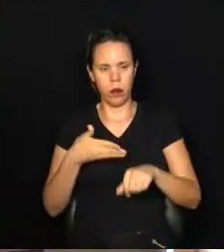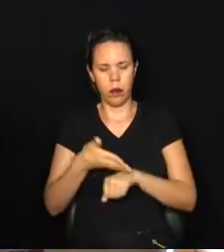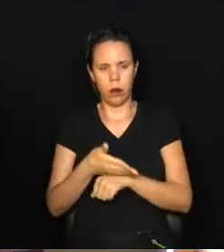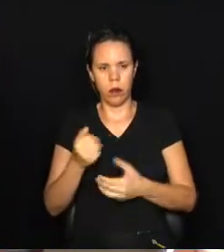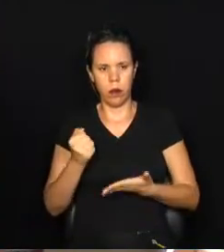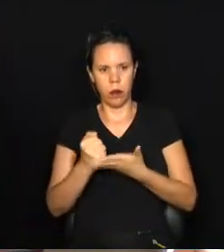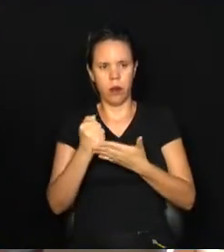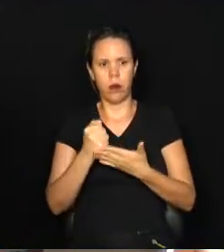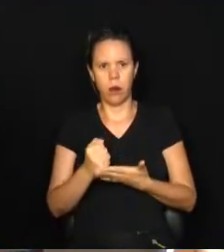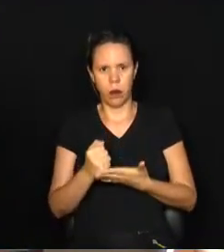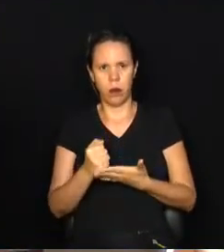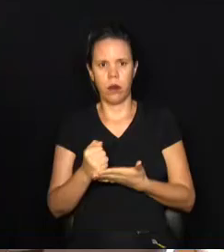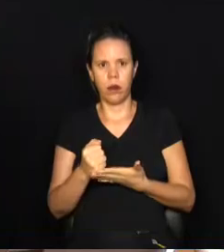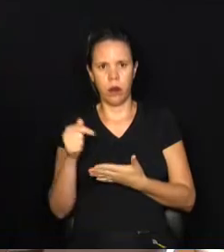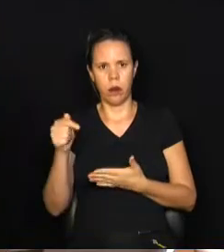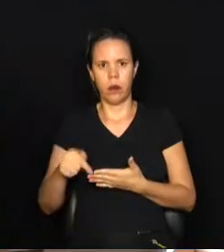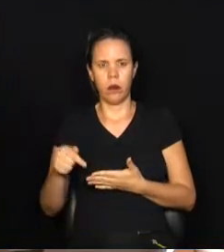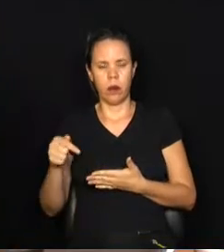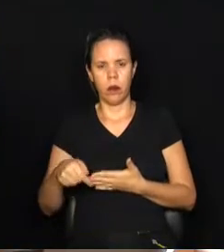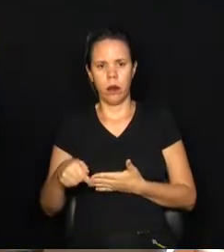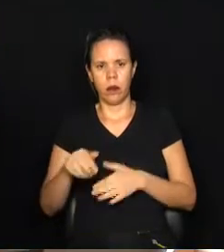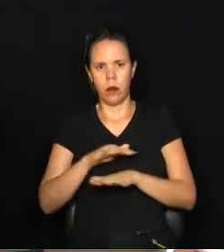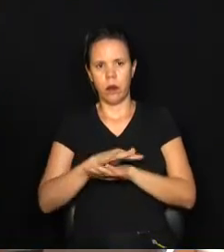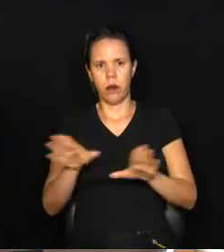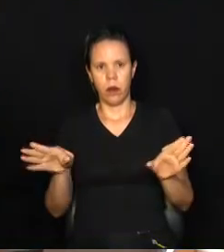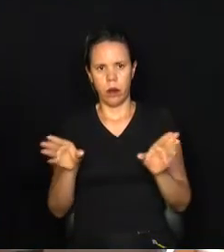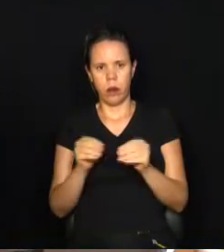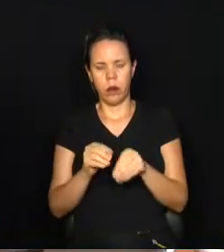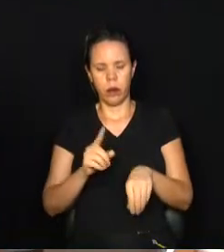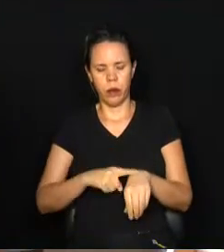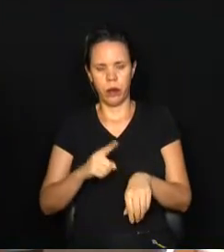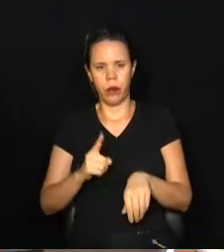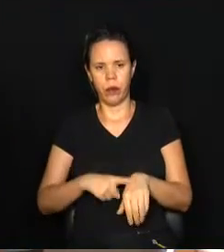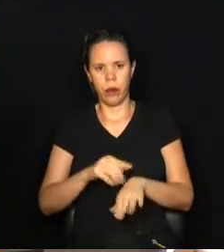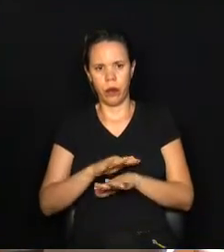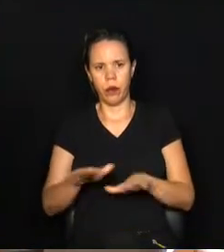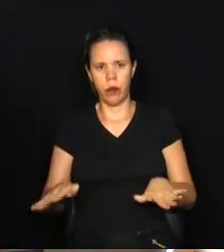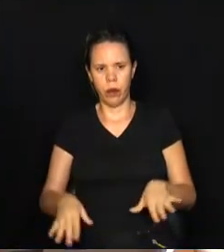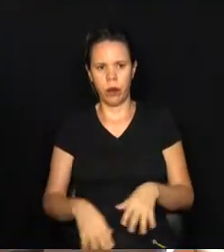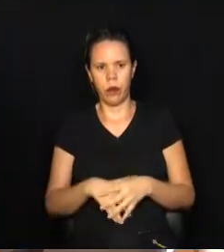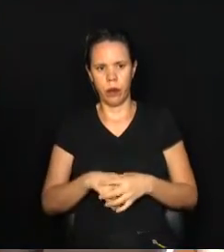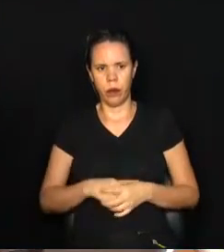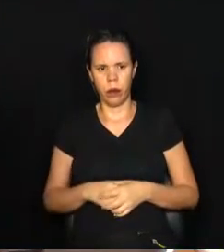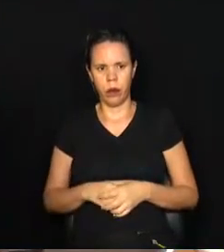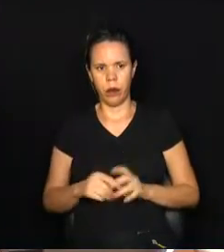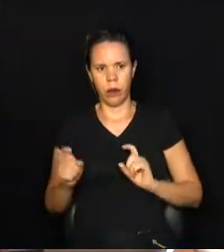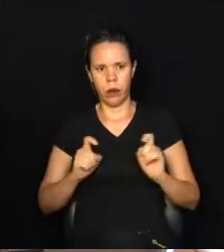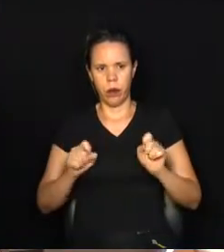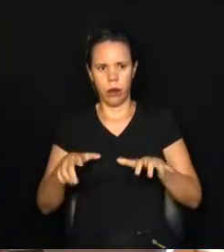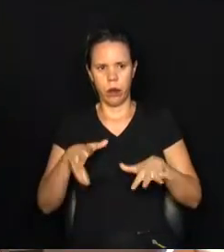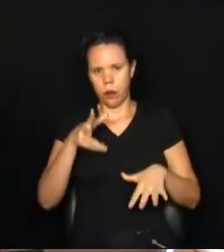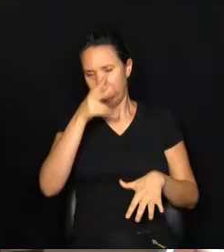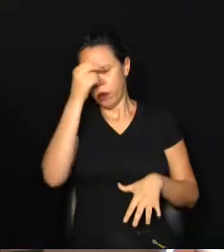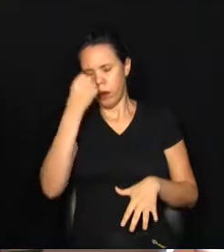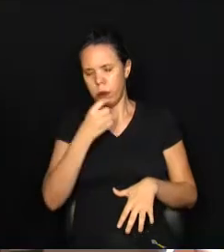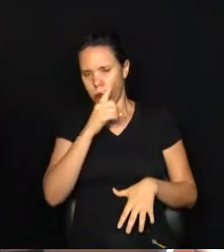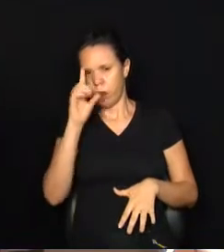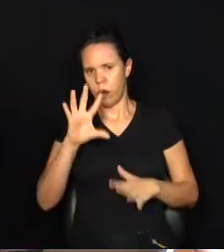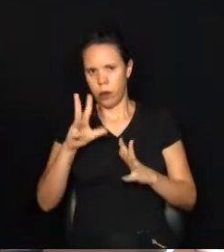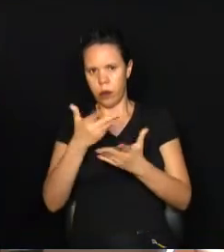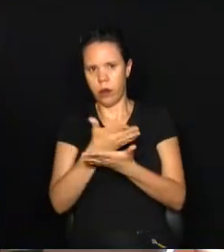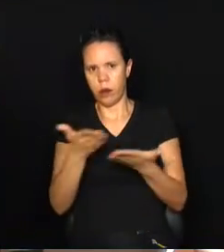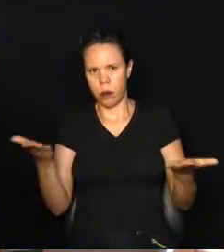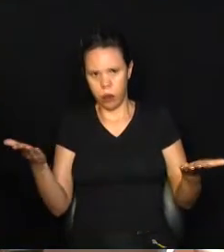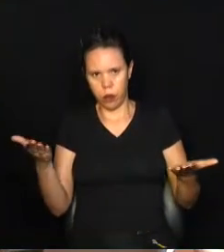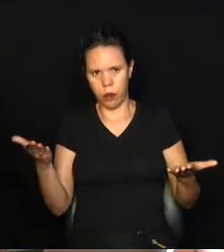ajudando. E dando aqui, eu venho encerrar esse momento, encerrar essa audiência pública, dando meu bom dia a todos,